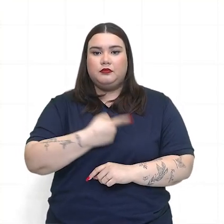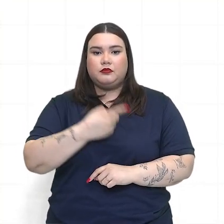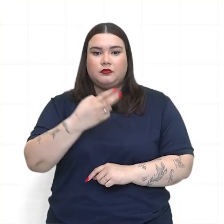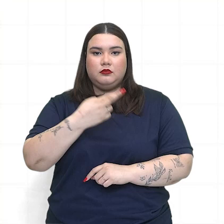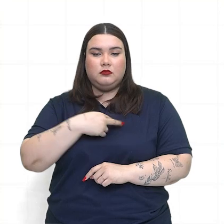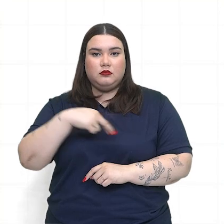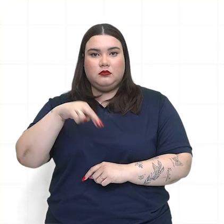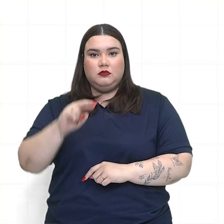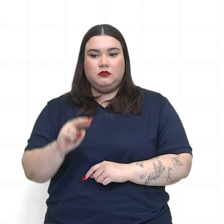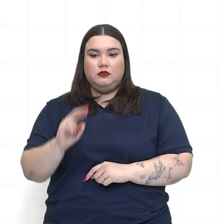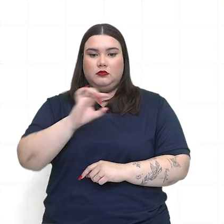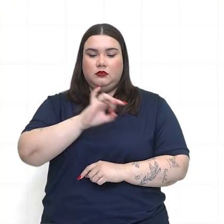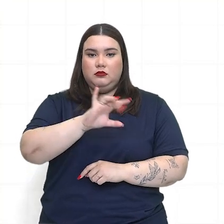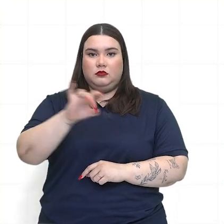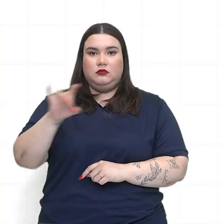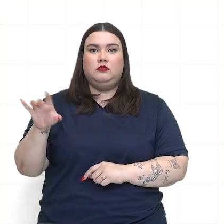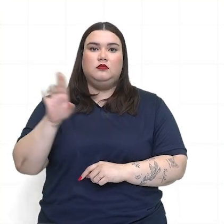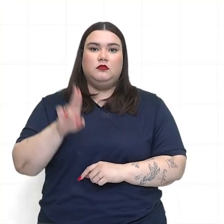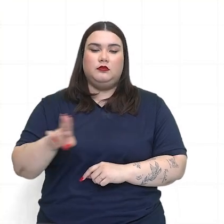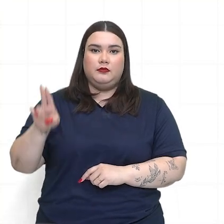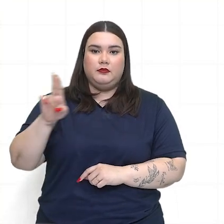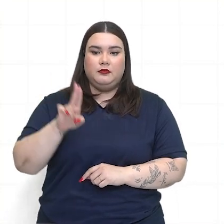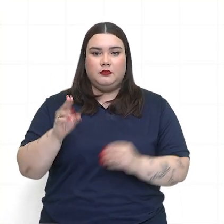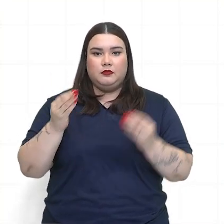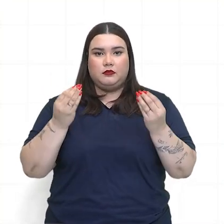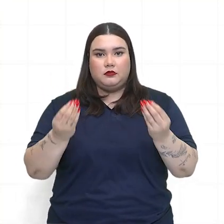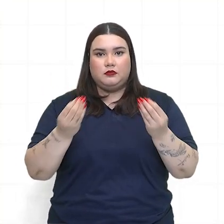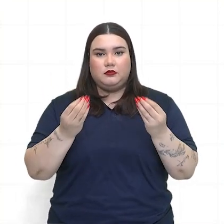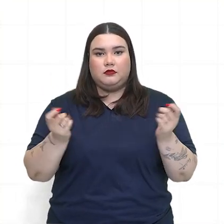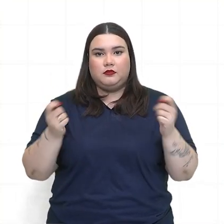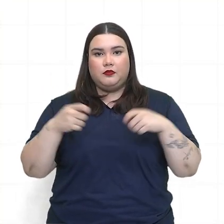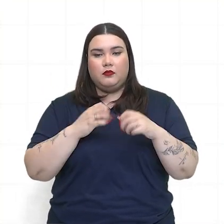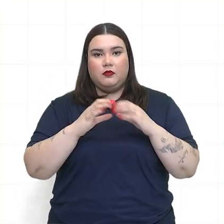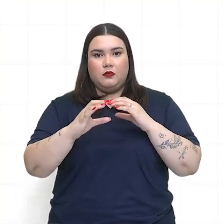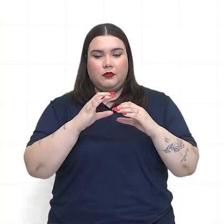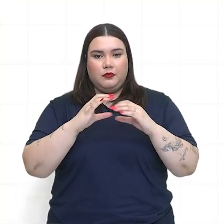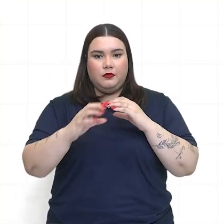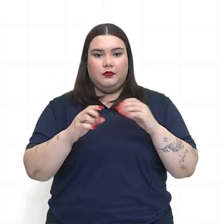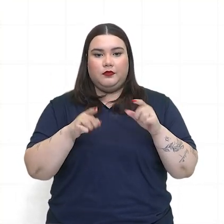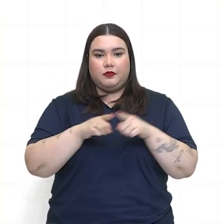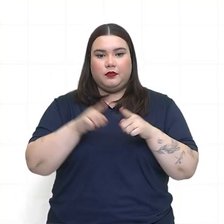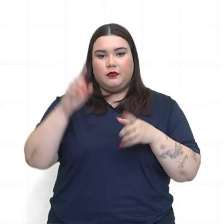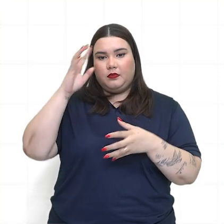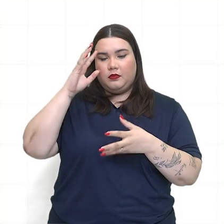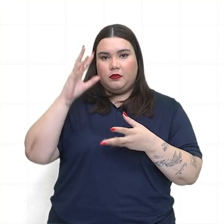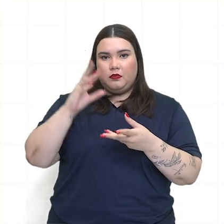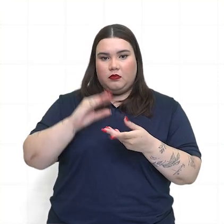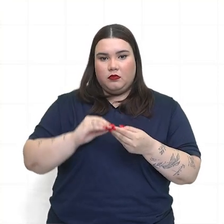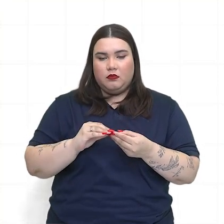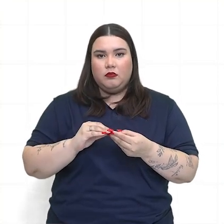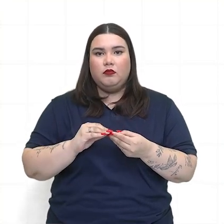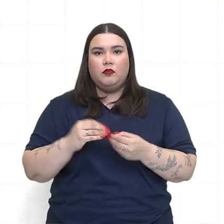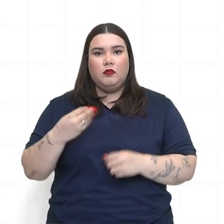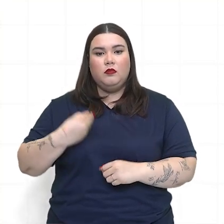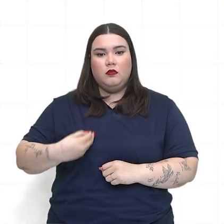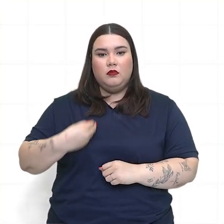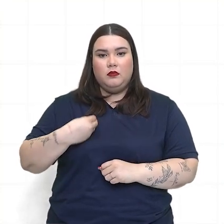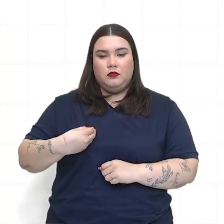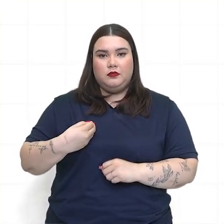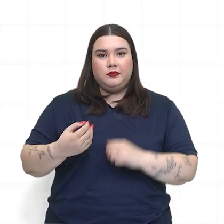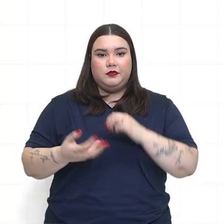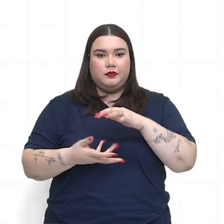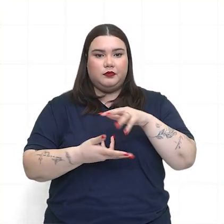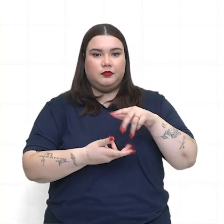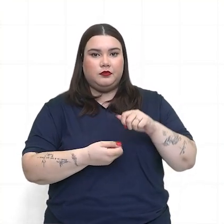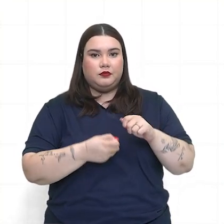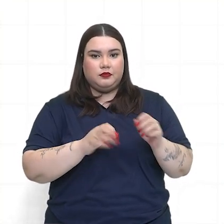as religiões elas se utilizam para poder comunicar, para poder entender, para poder existir